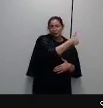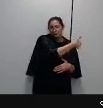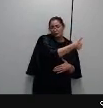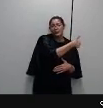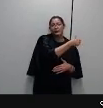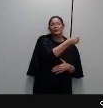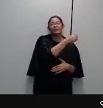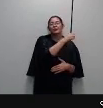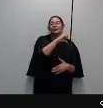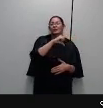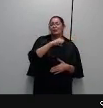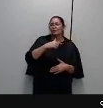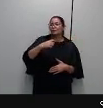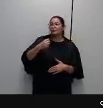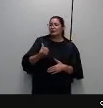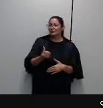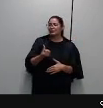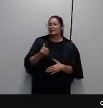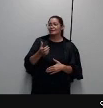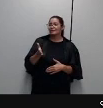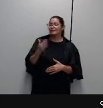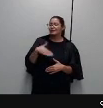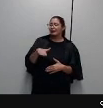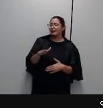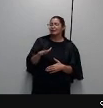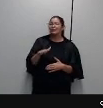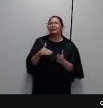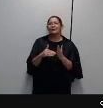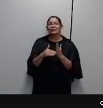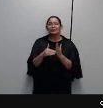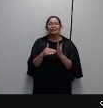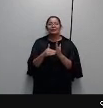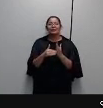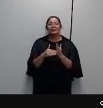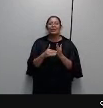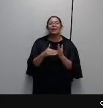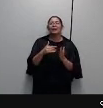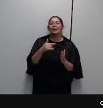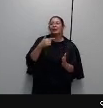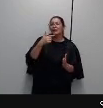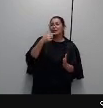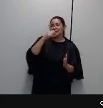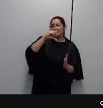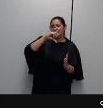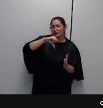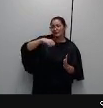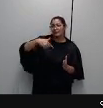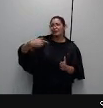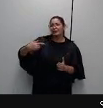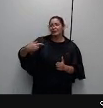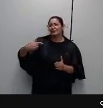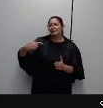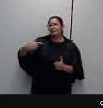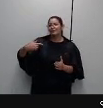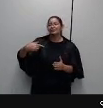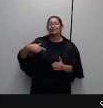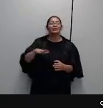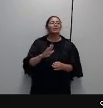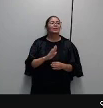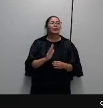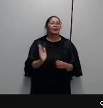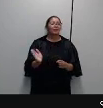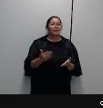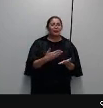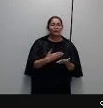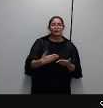homologado procedeu-se à data-base e de 195 apuração